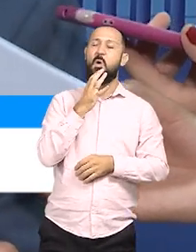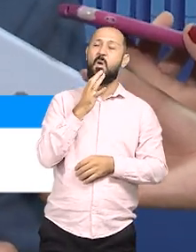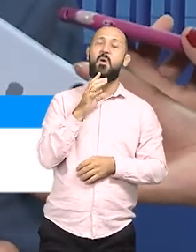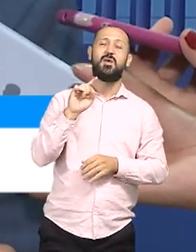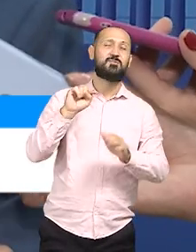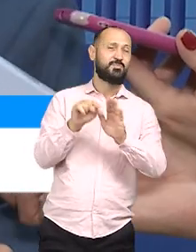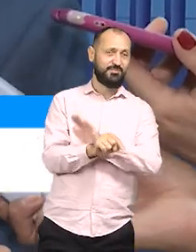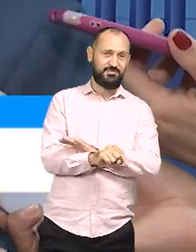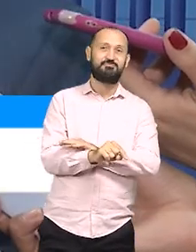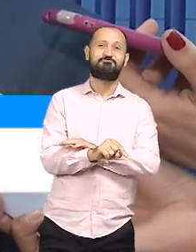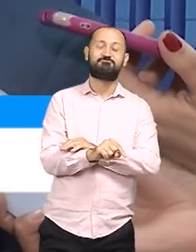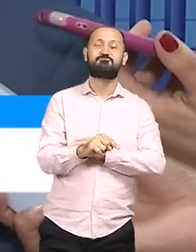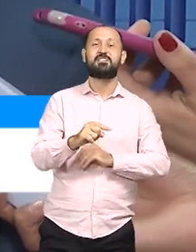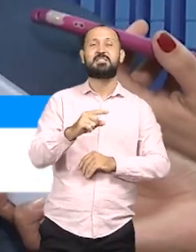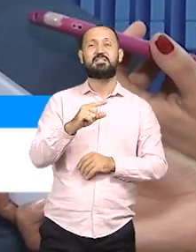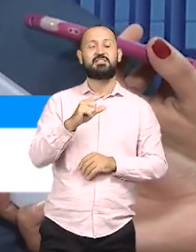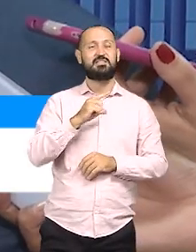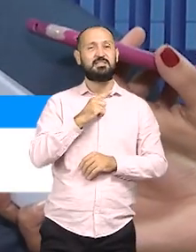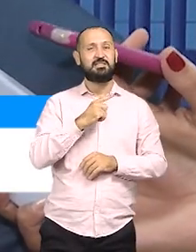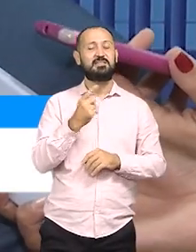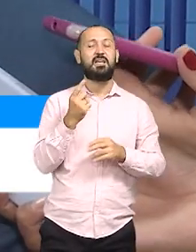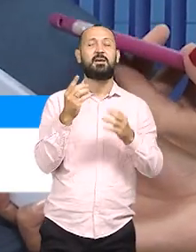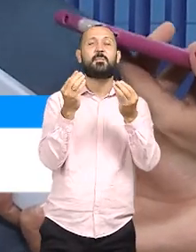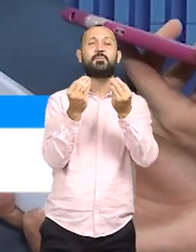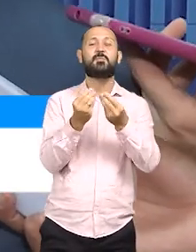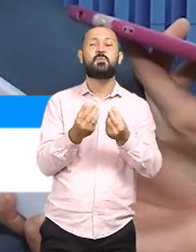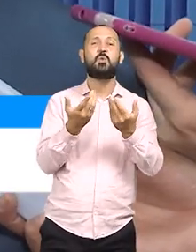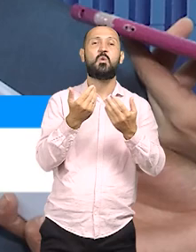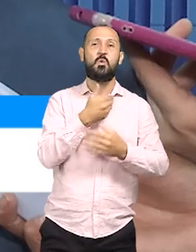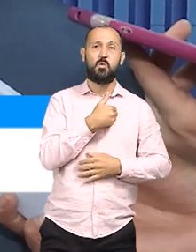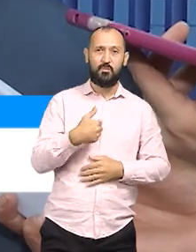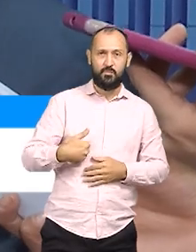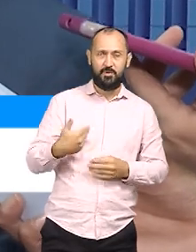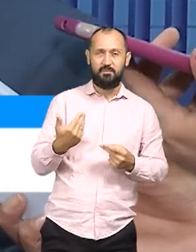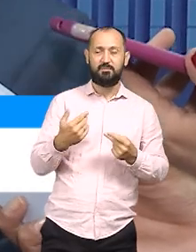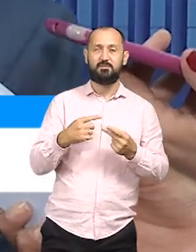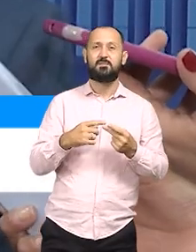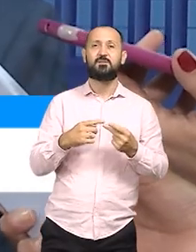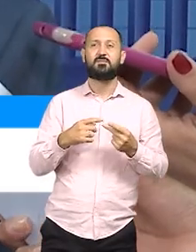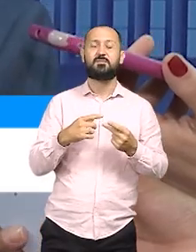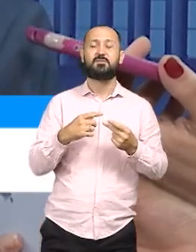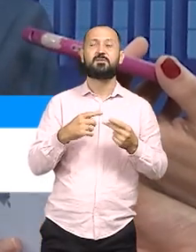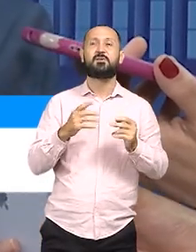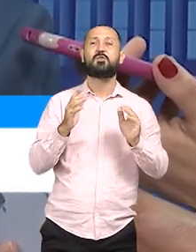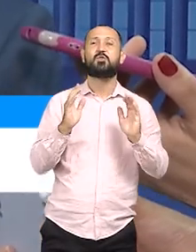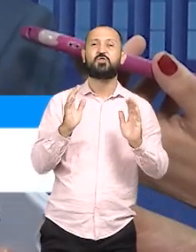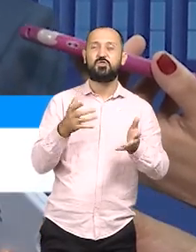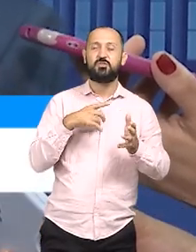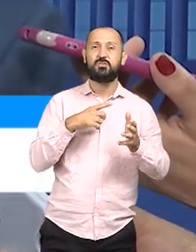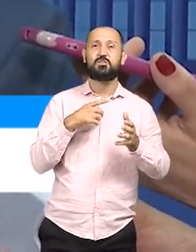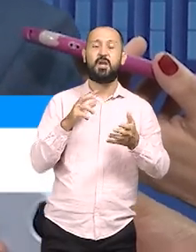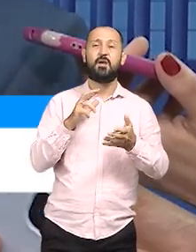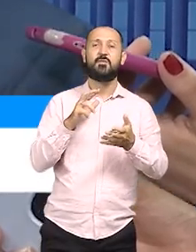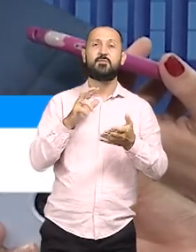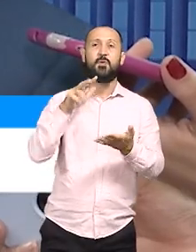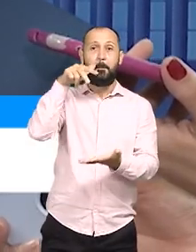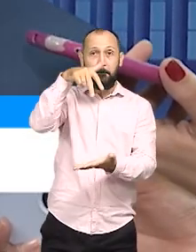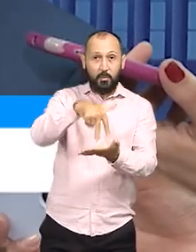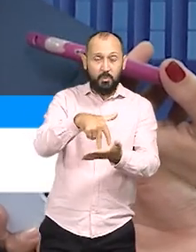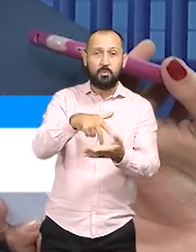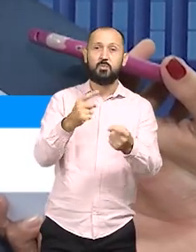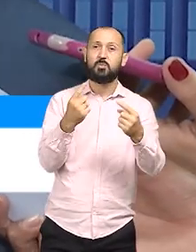de onde ele vem e nós temos muito apreço o governador eh foi